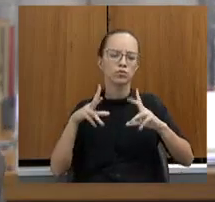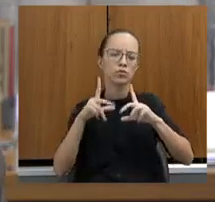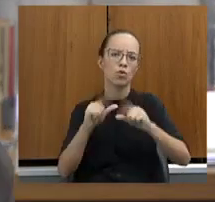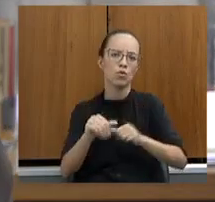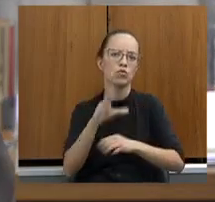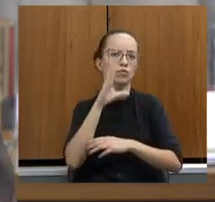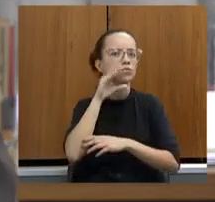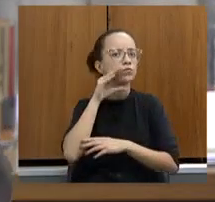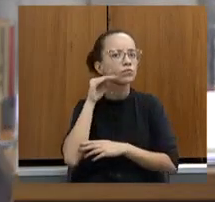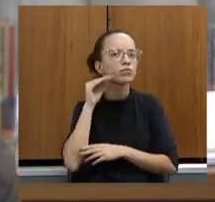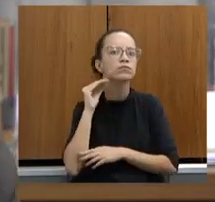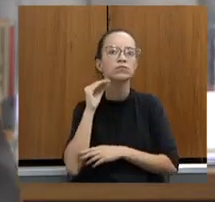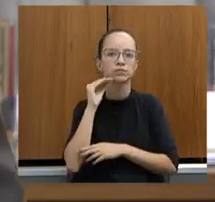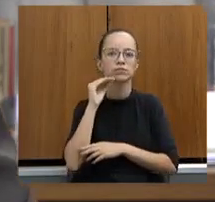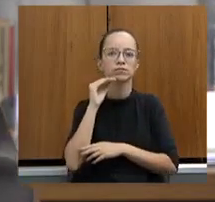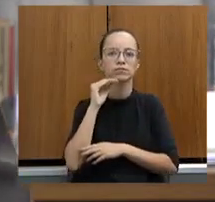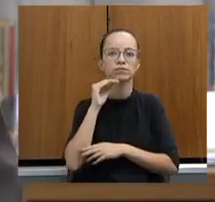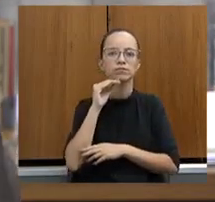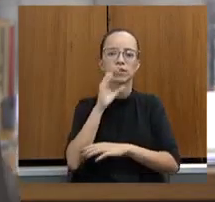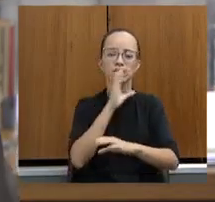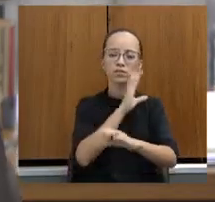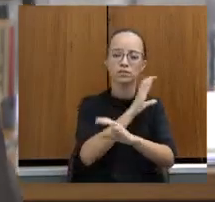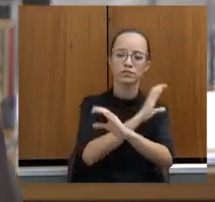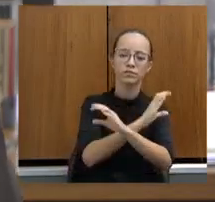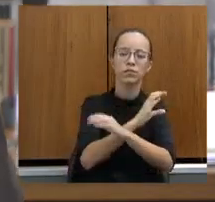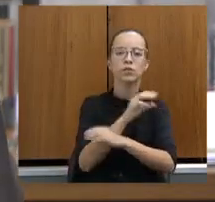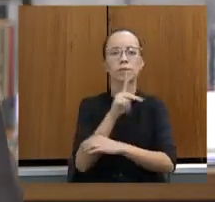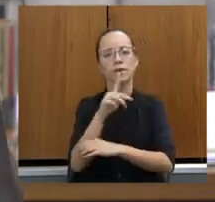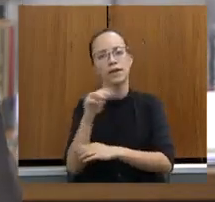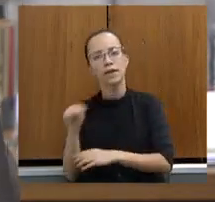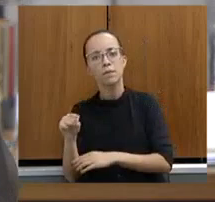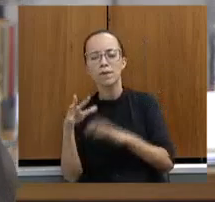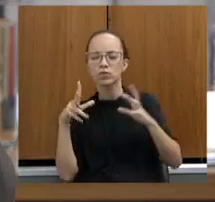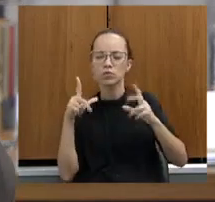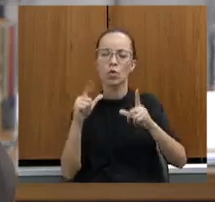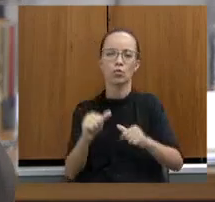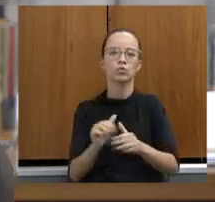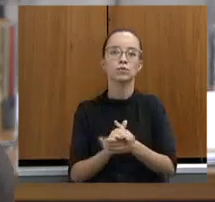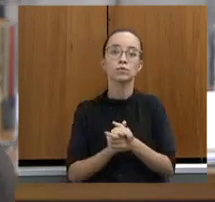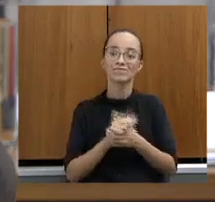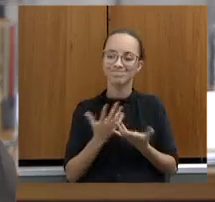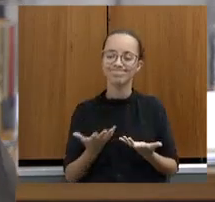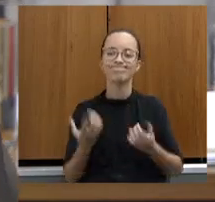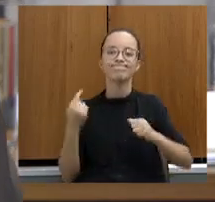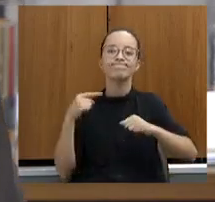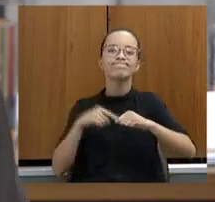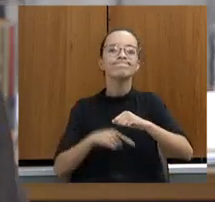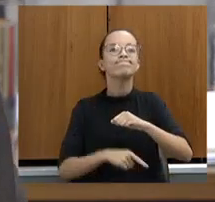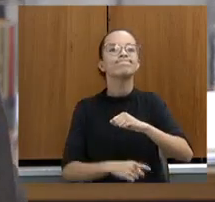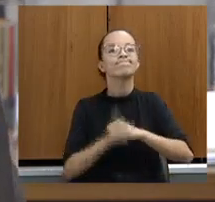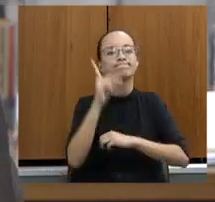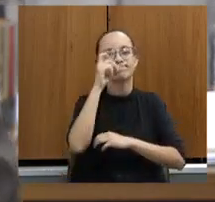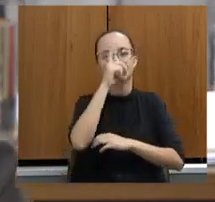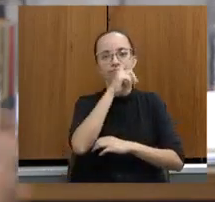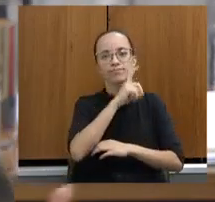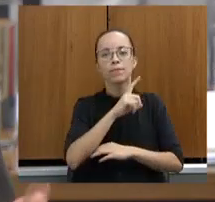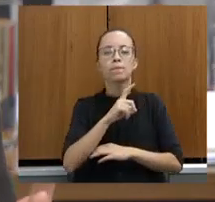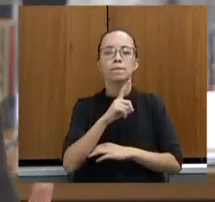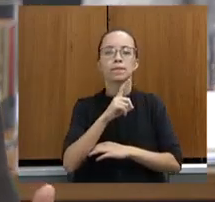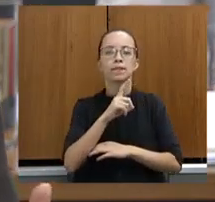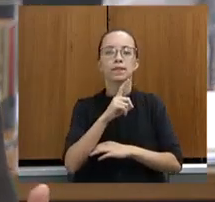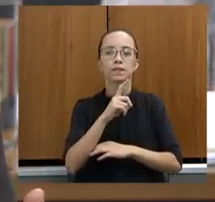os servidores públicos civis e militares de todos os poderes de órgão então é algo muito complexo para que o Executivo não